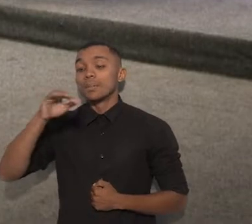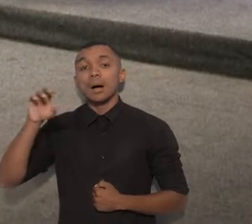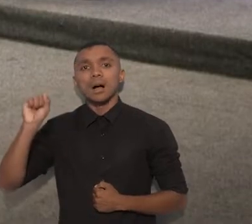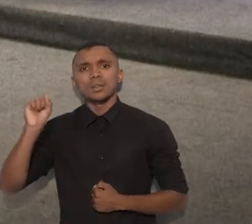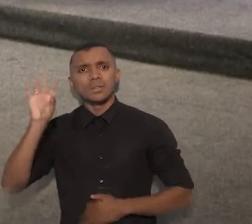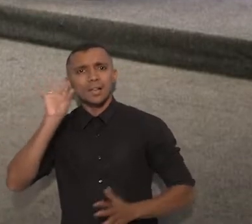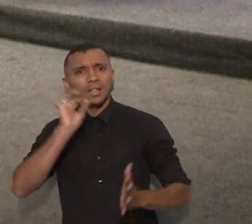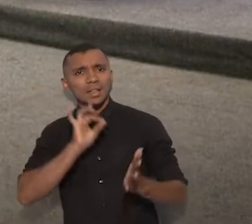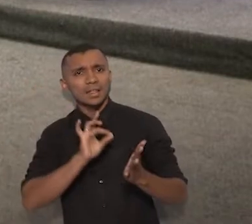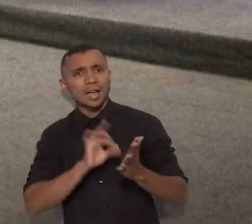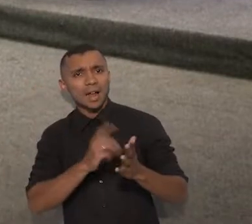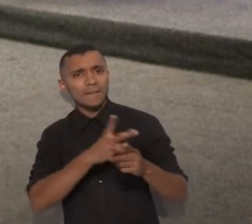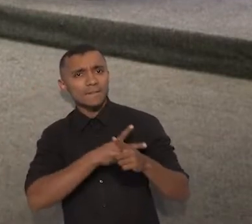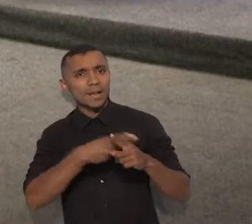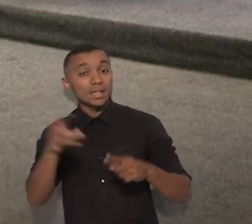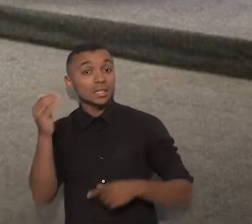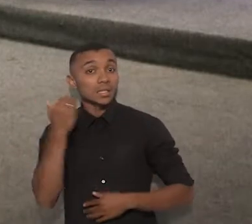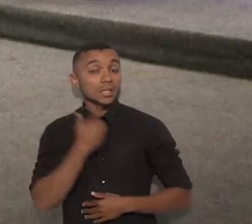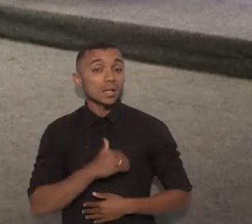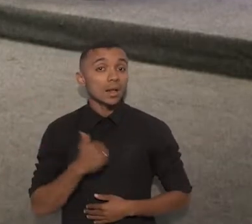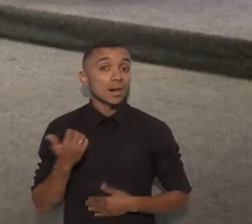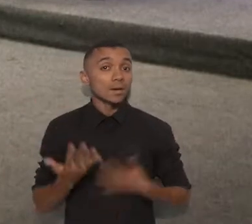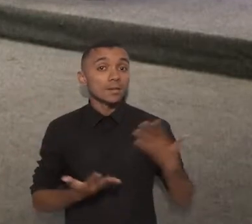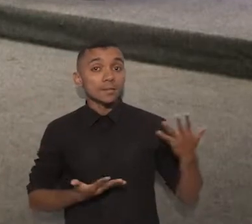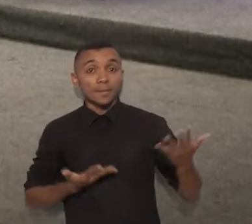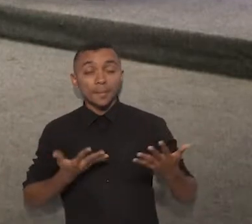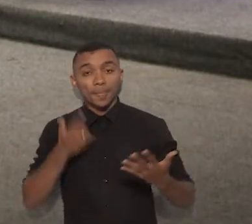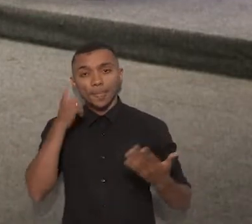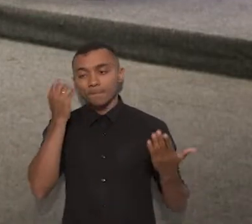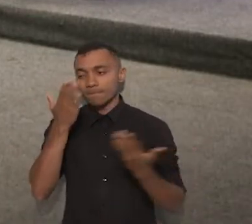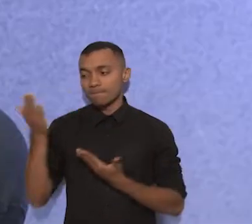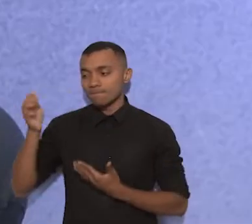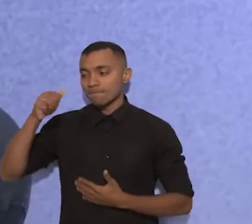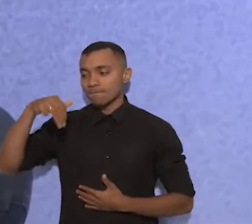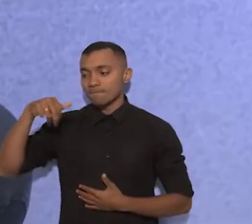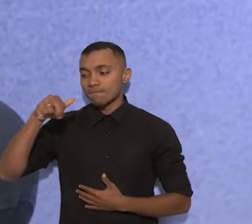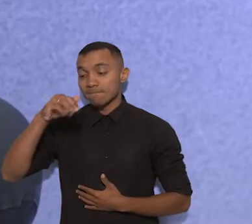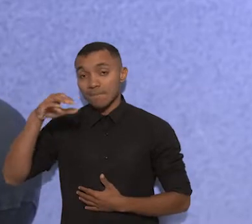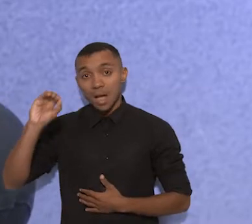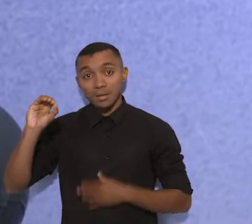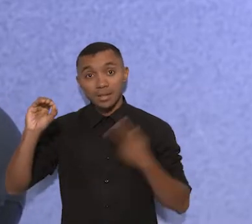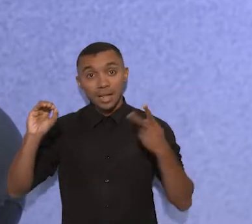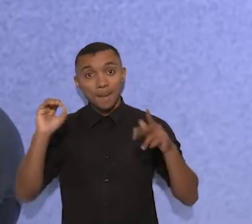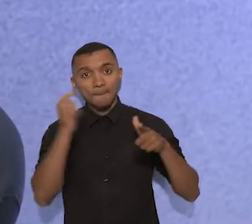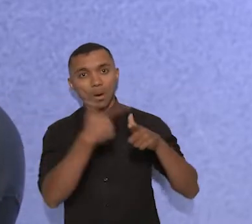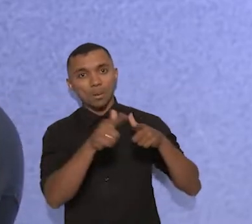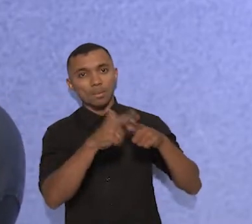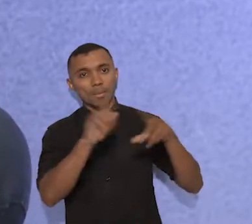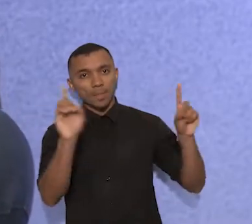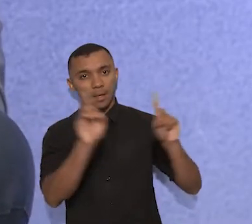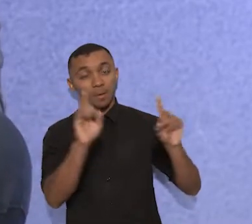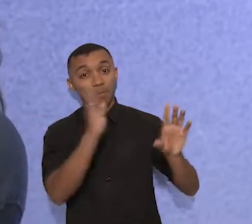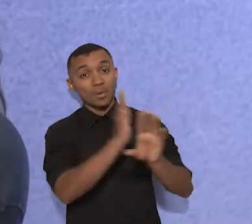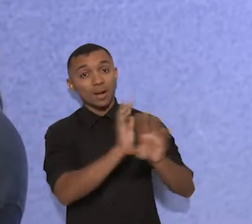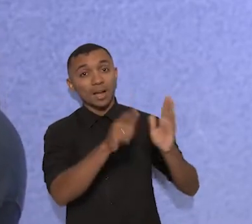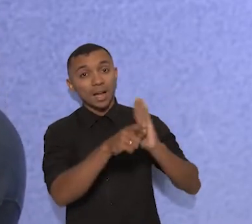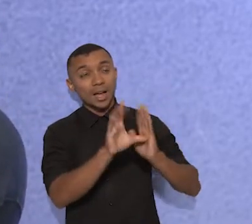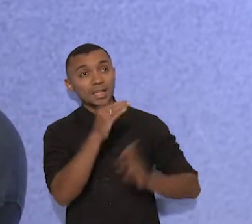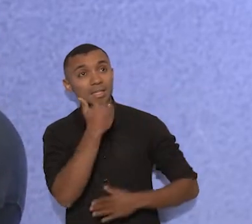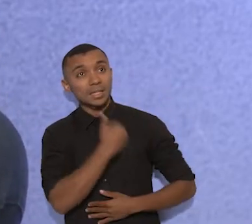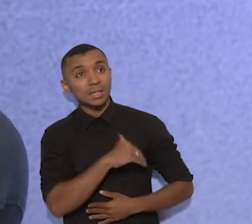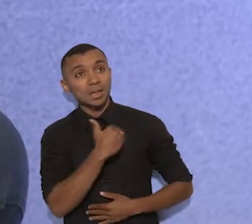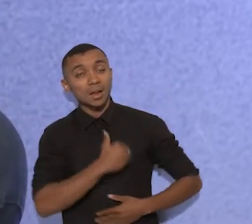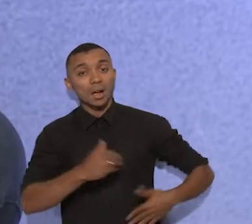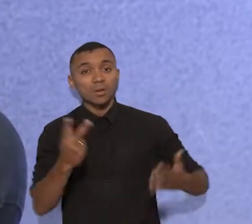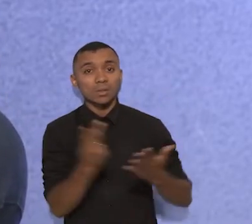Ceará? Vai, o problema do Marquinhos Santos não é um problema dele, é um problema do Ceará. Porque está acontecendo uma coisa no Ceará